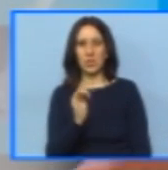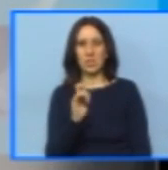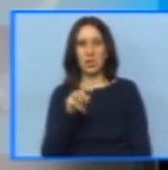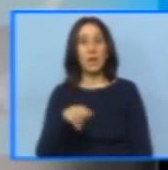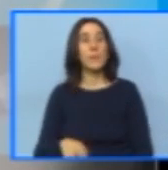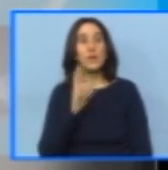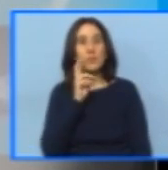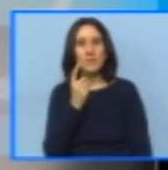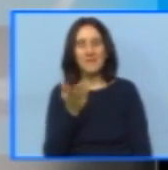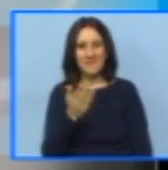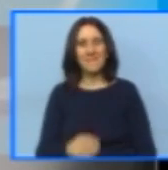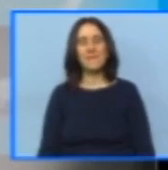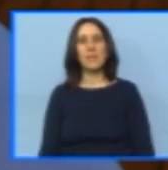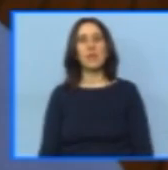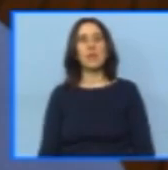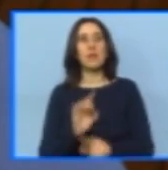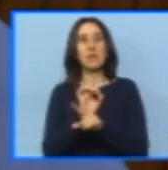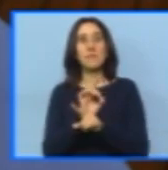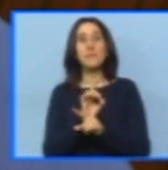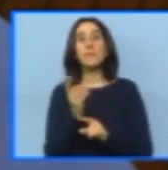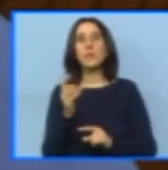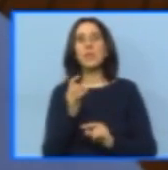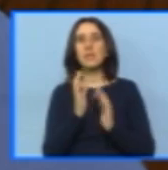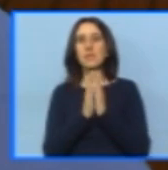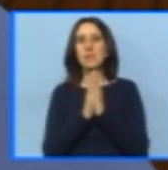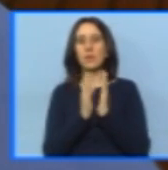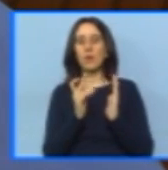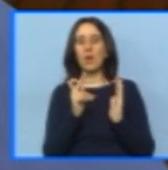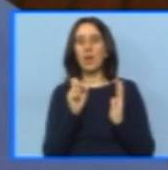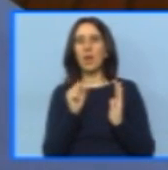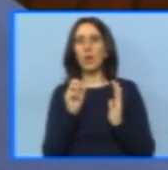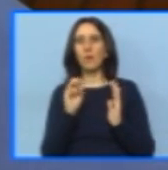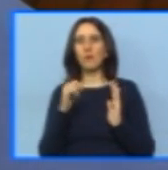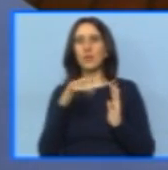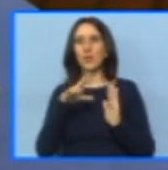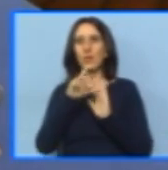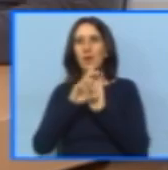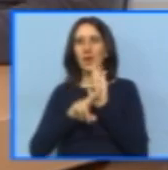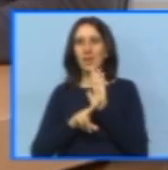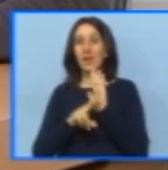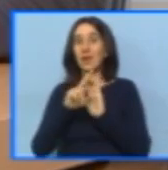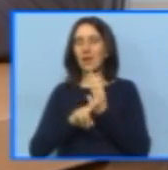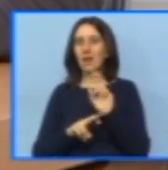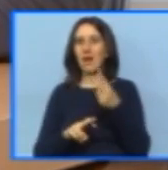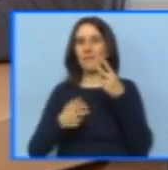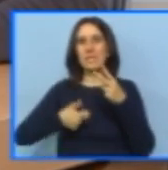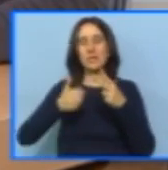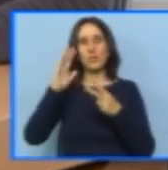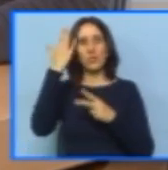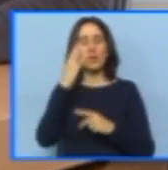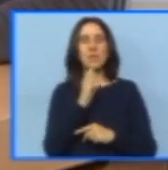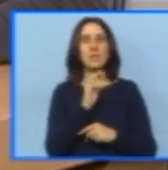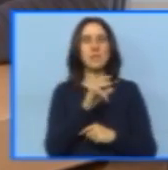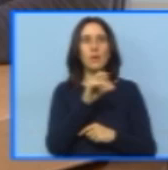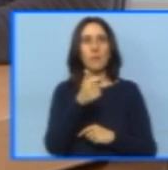coisa, porque está na tal regra de Santo Agostinho. Havia duas grandes regras de vida religiosa, a de São Bento e a de Santo